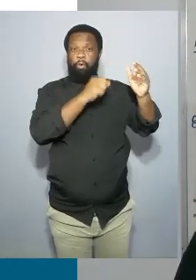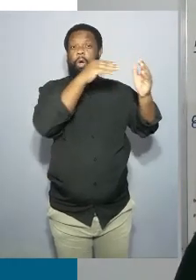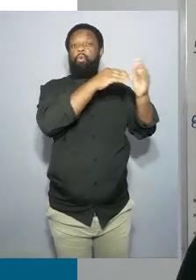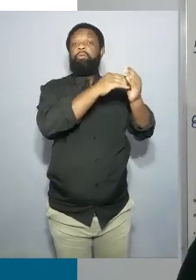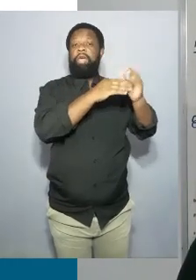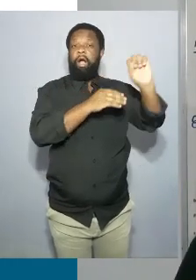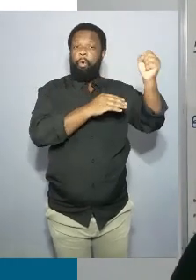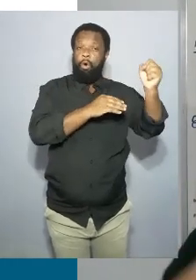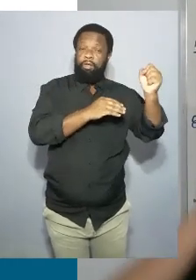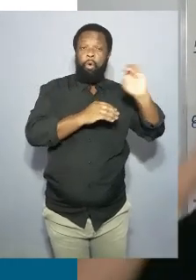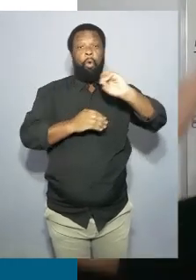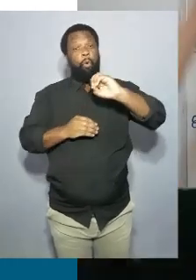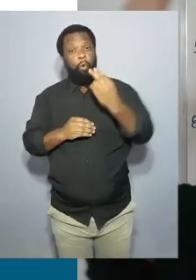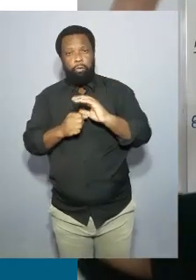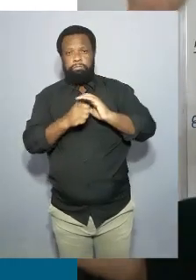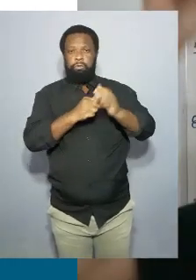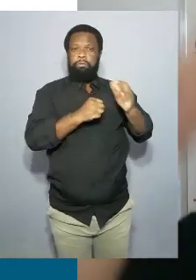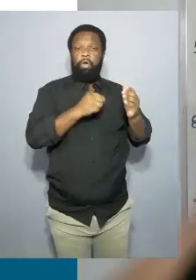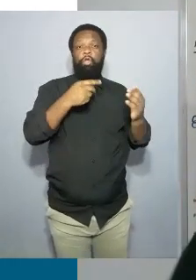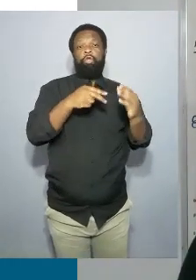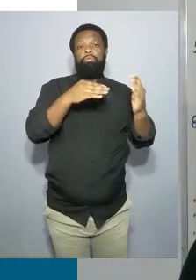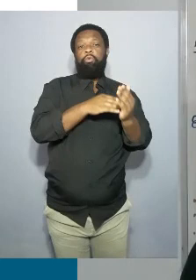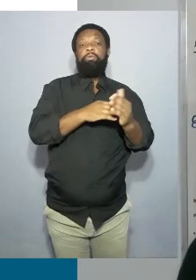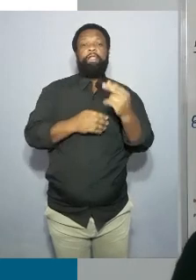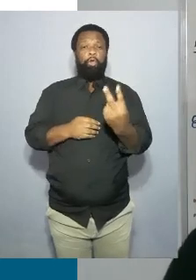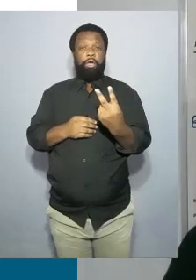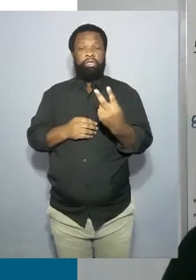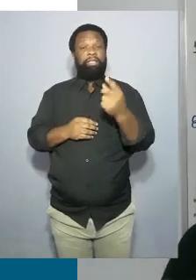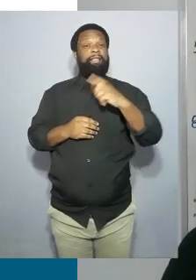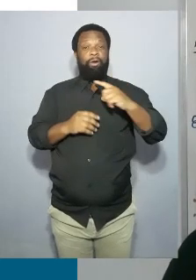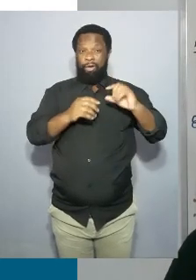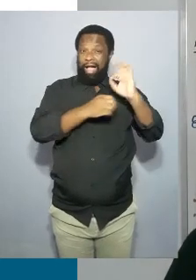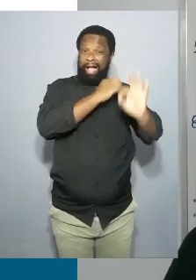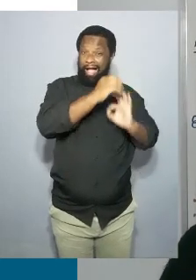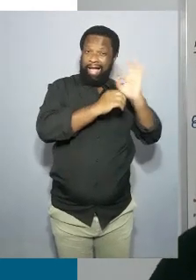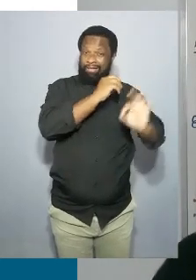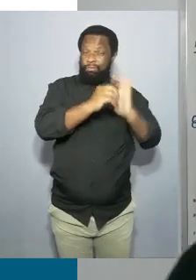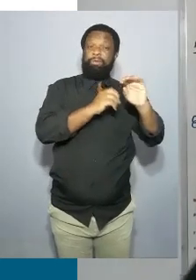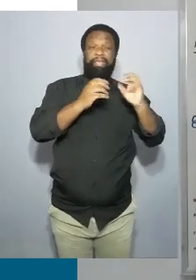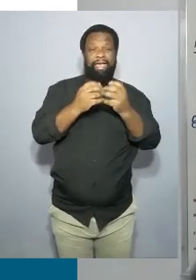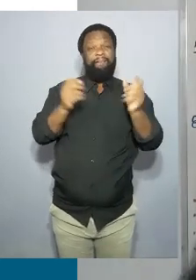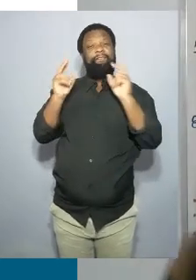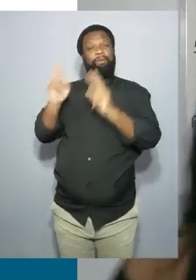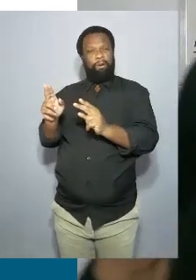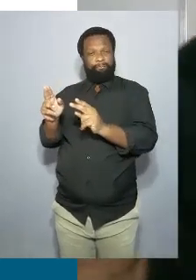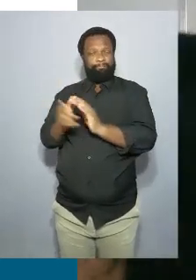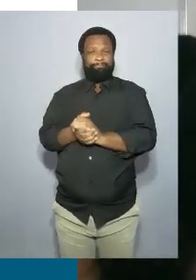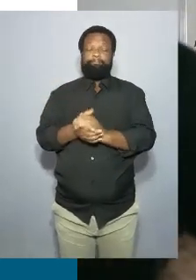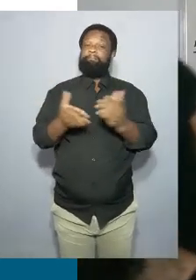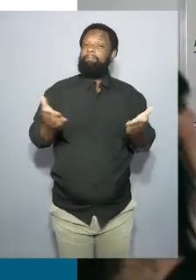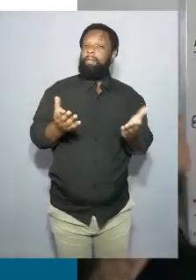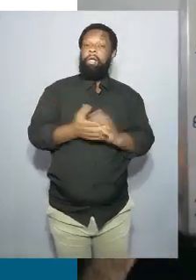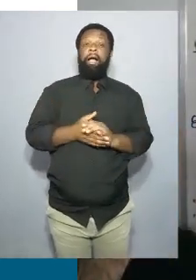forma, o átomo ele alcança uma estabilidade que é muito desejada, tudo bem?